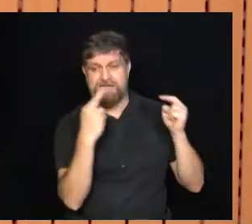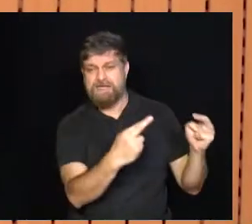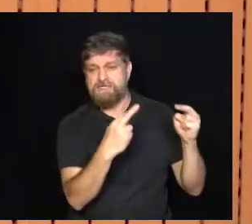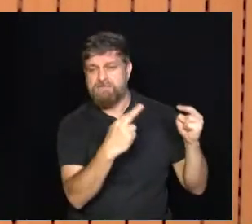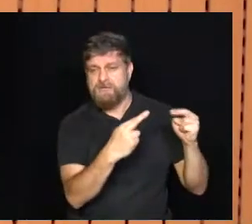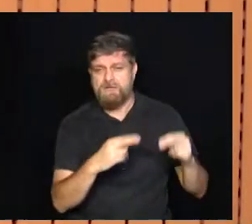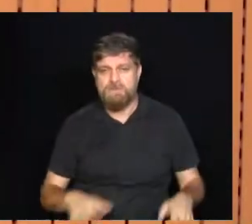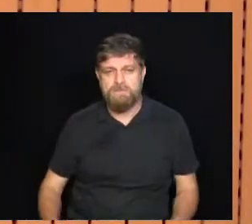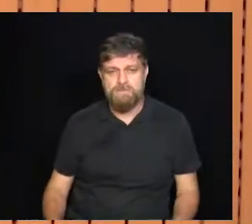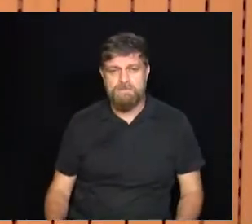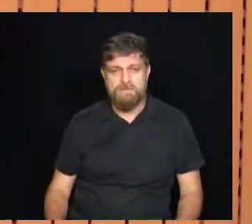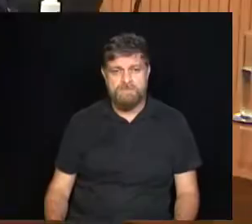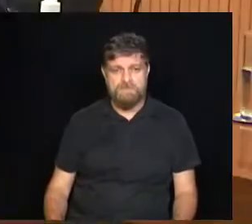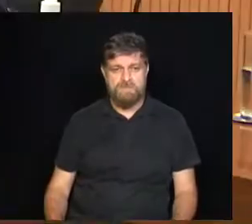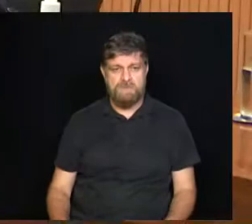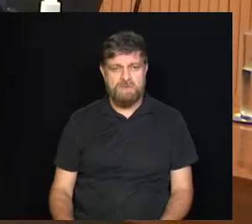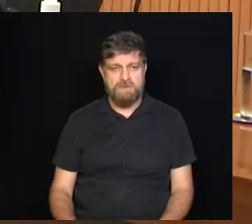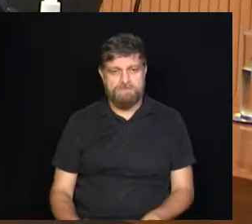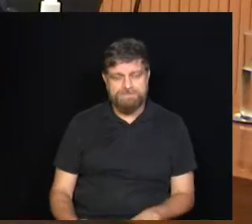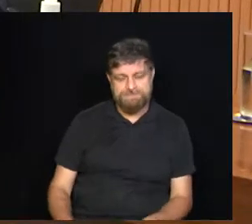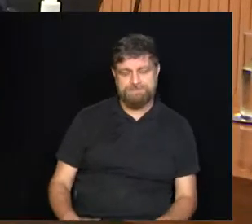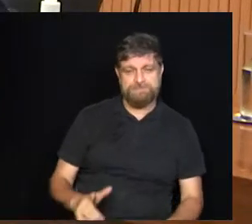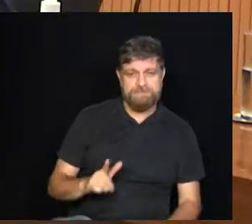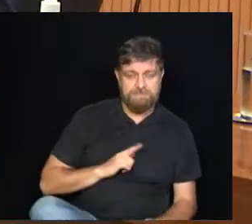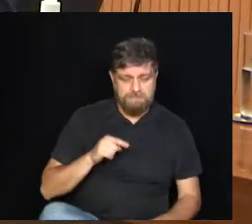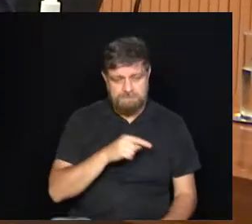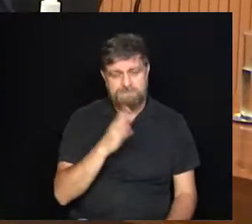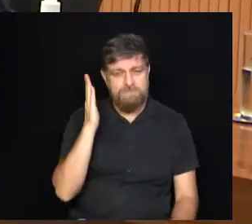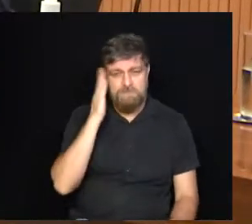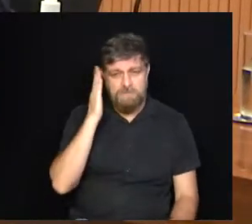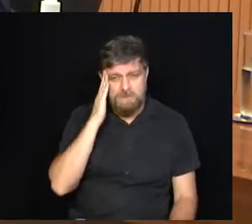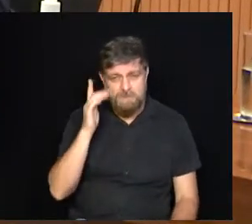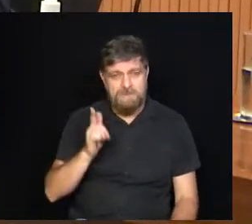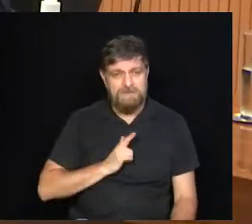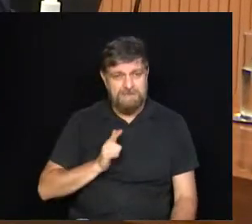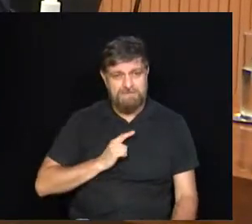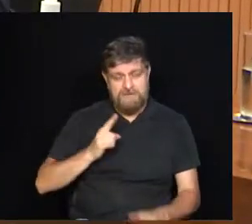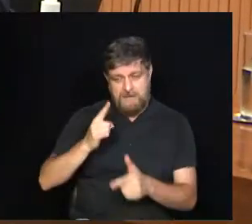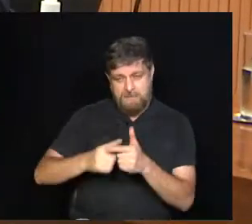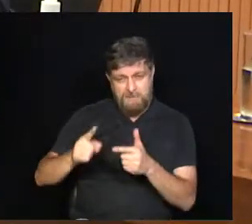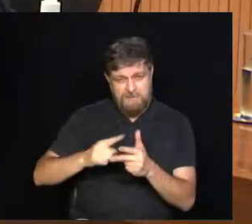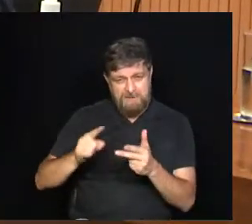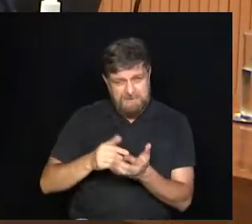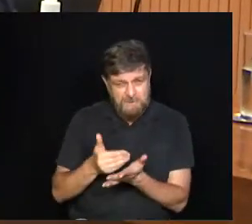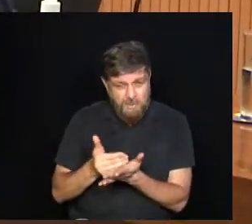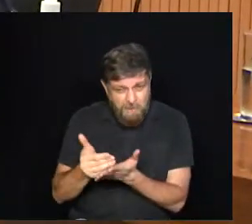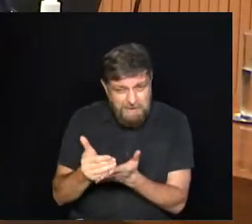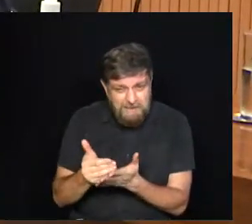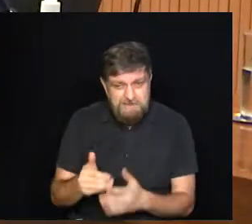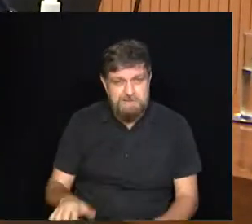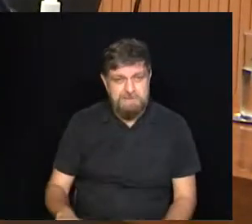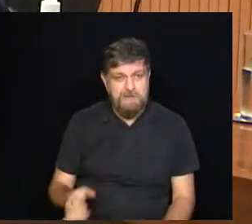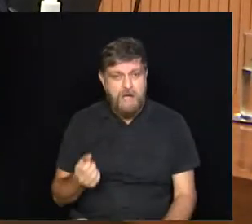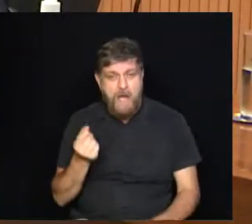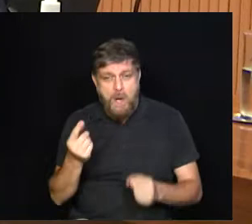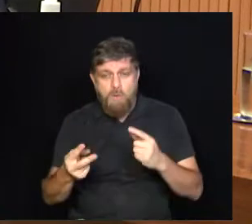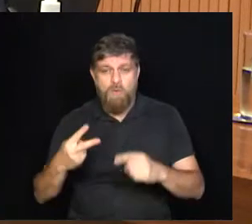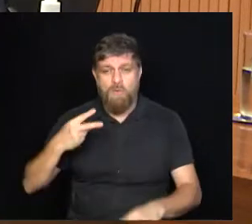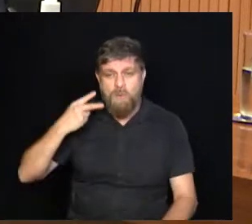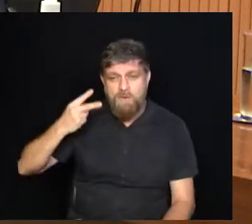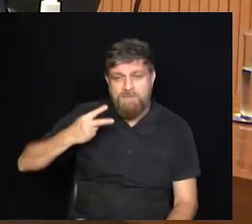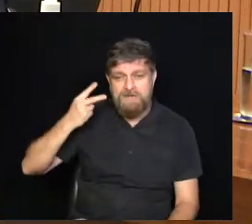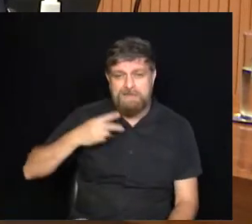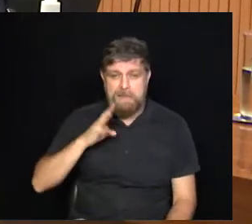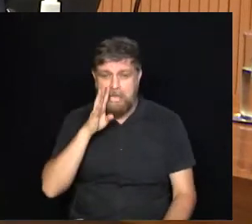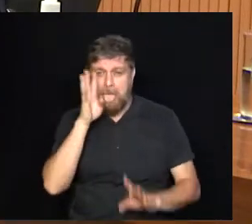viu? Teve, a senhora já sabe disso, teve situações no começo ali que alguns vereadores fizeram